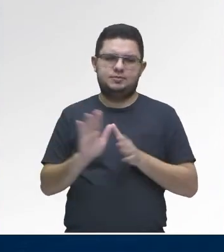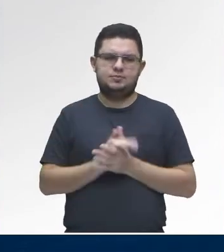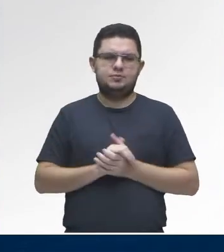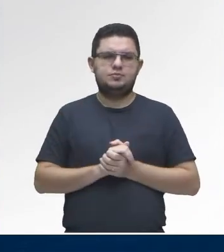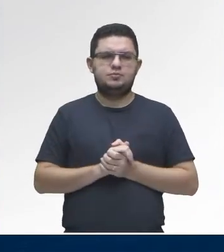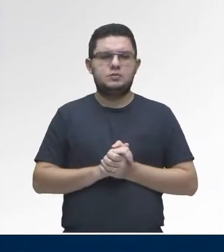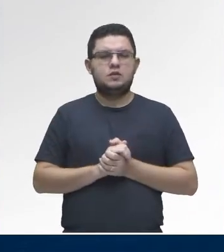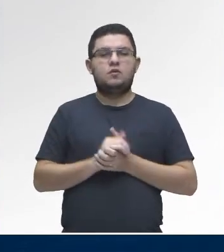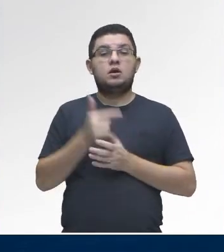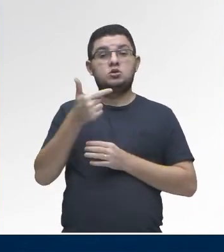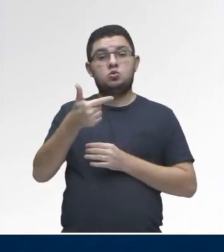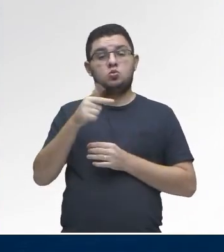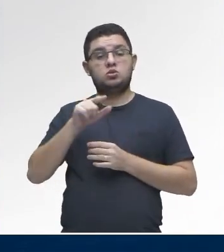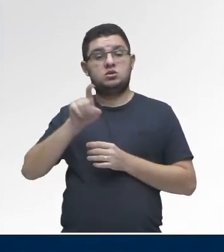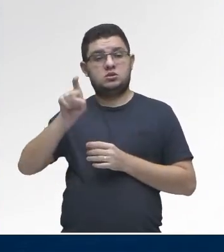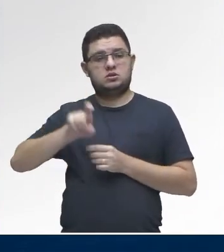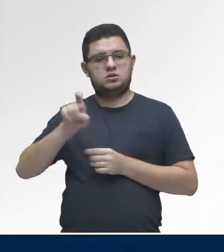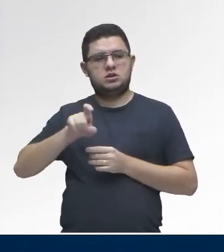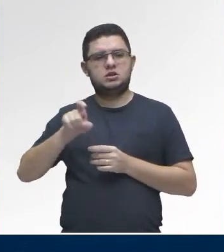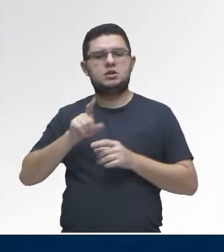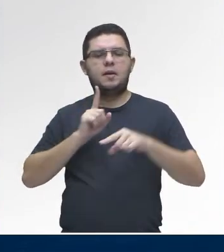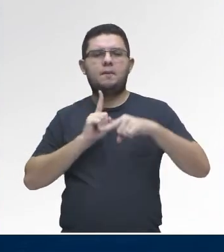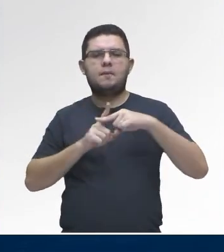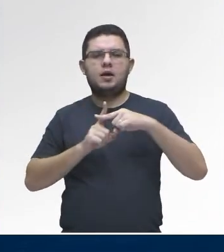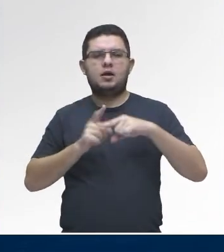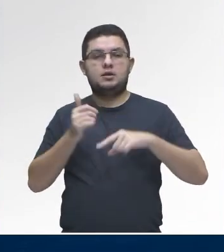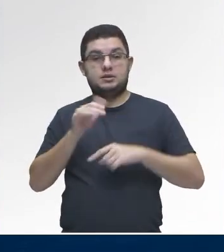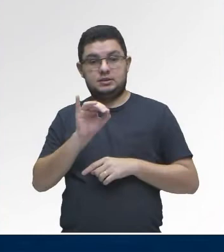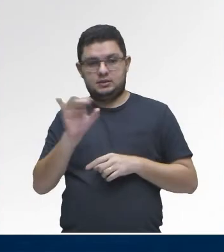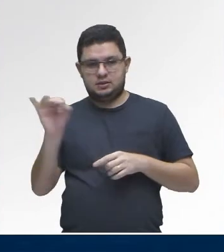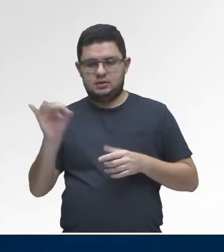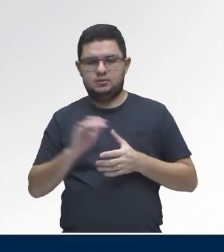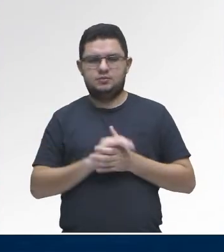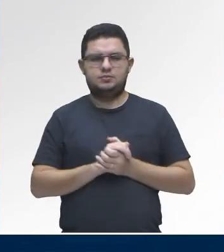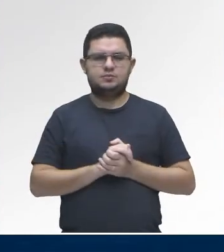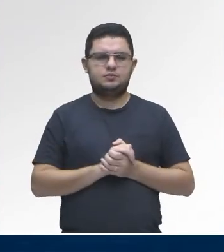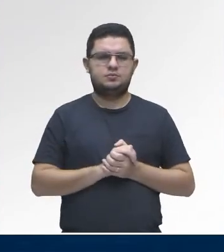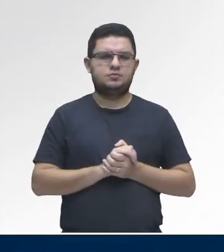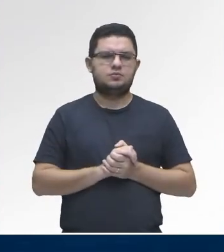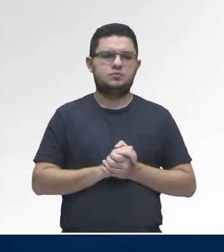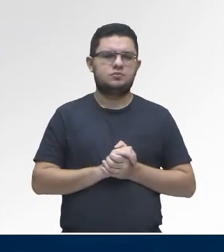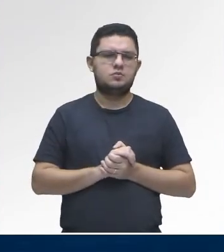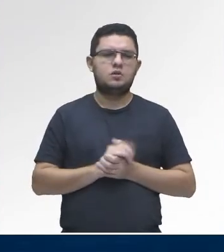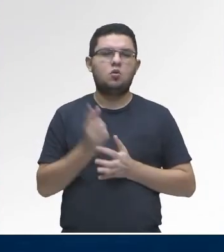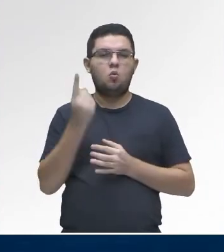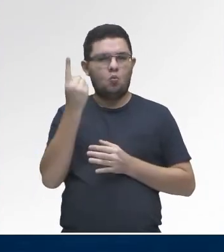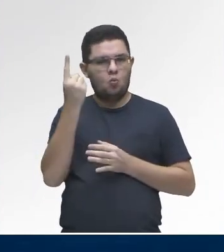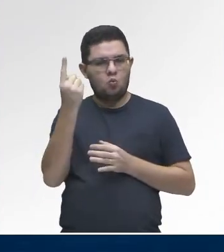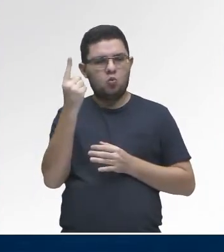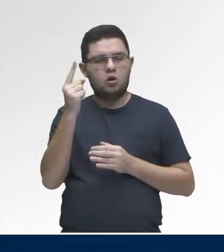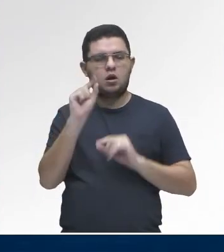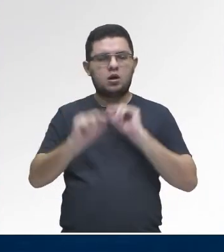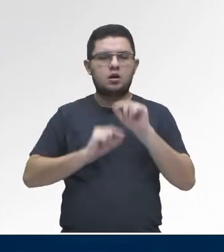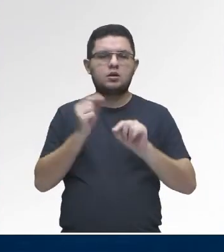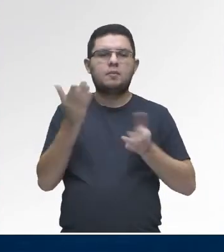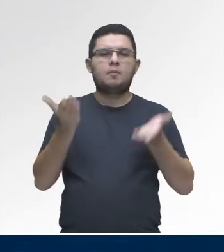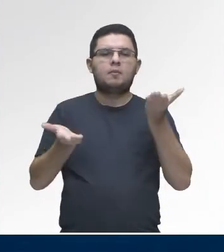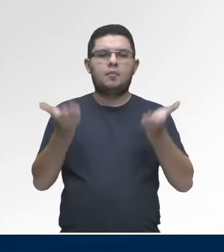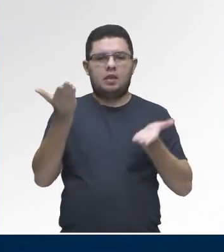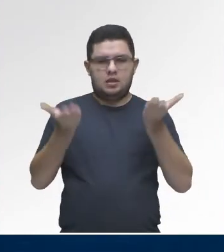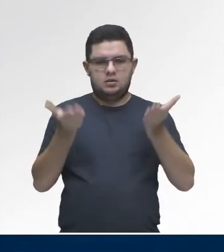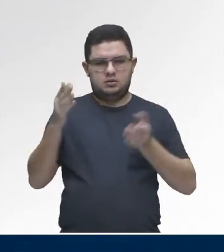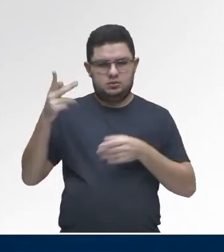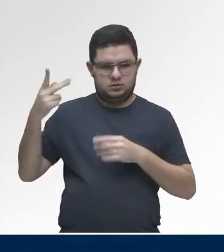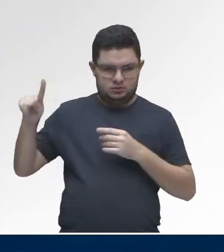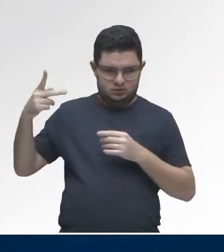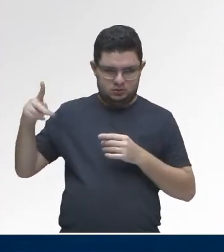2x mais 100. Esse é um dos lados aqui da balança e o